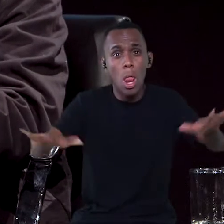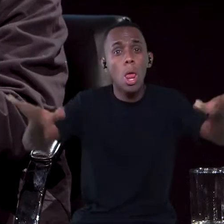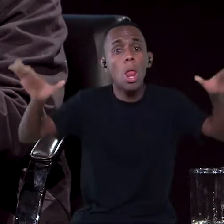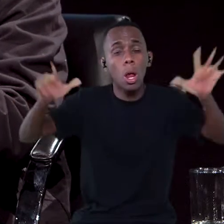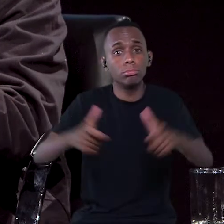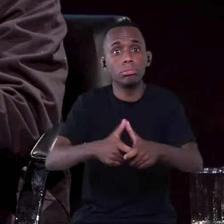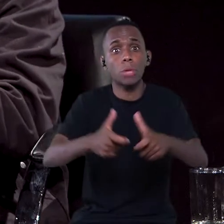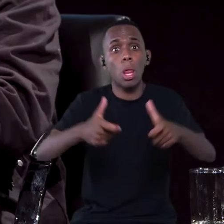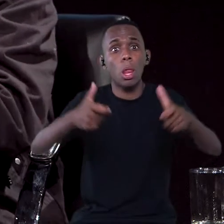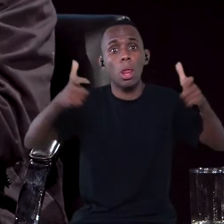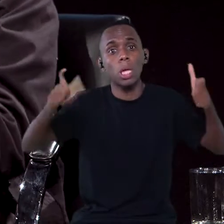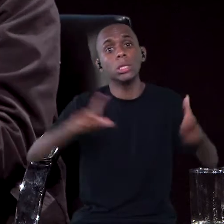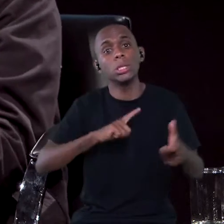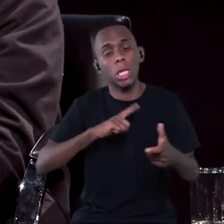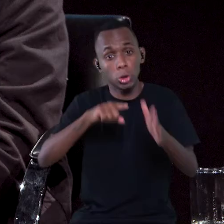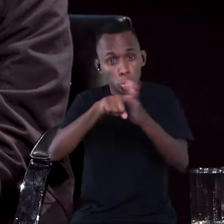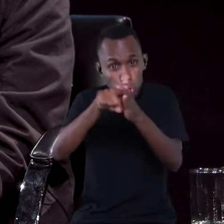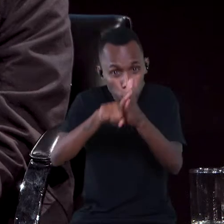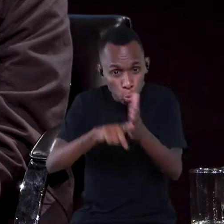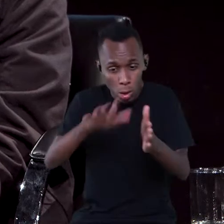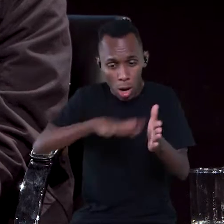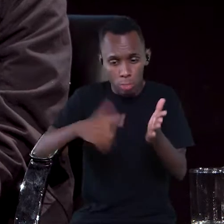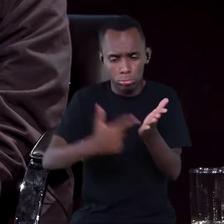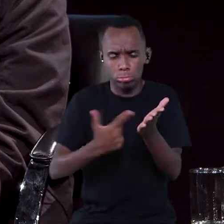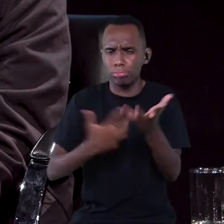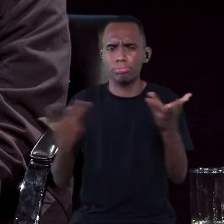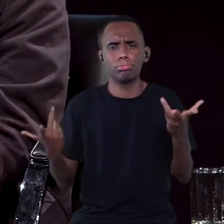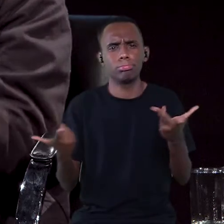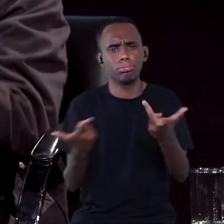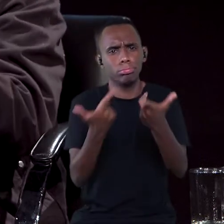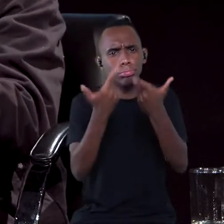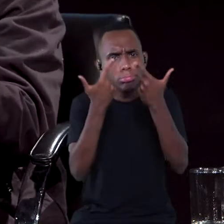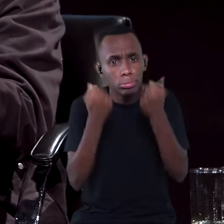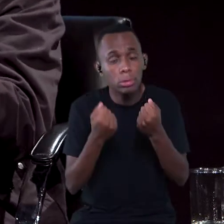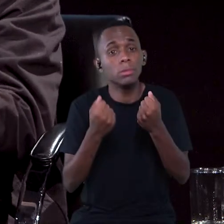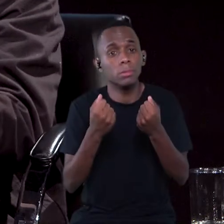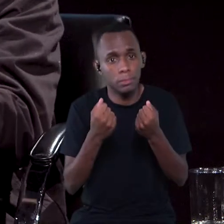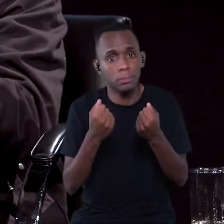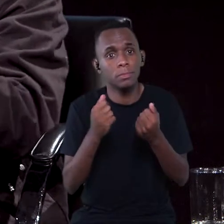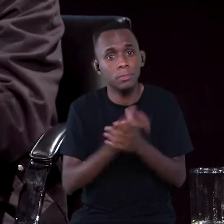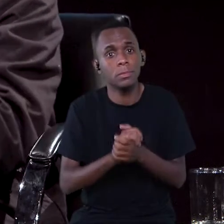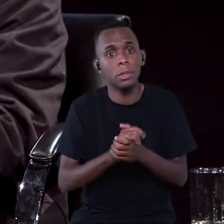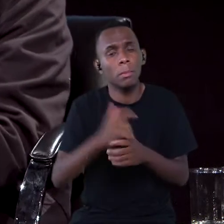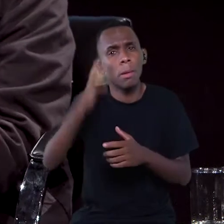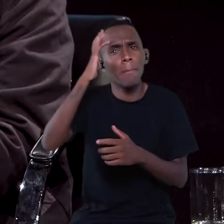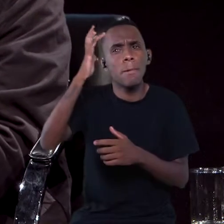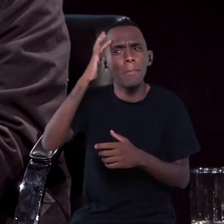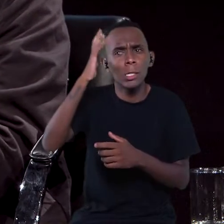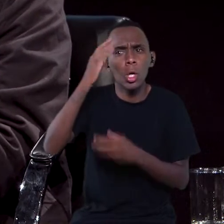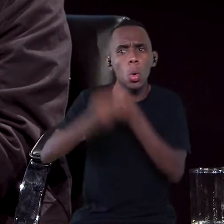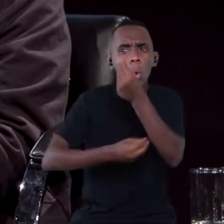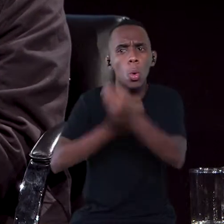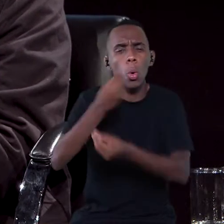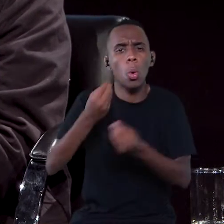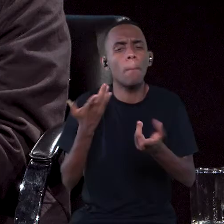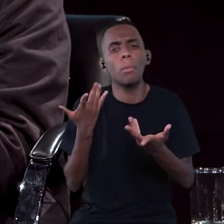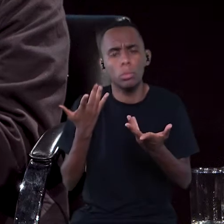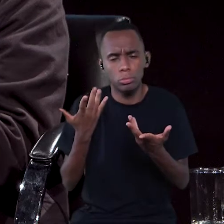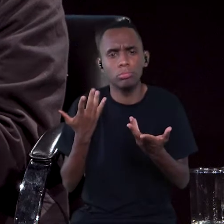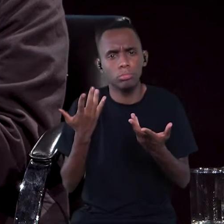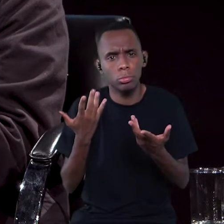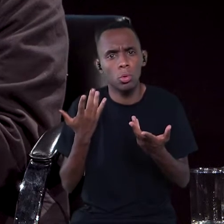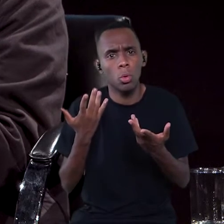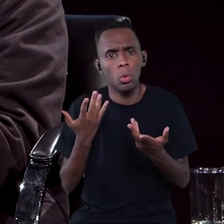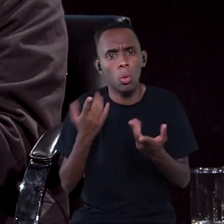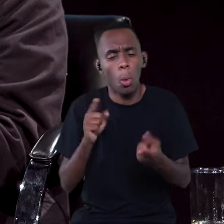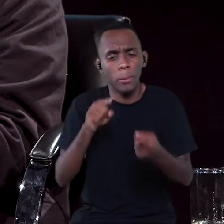difusão, né, há estudos literários fabulosos, né, que estão entrando para a área da teoria da comunicação para pensar o objeto literário. Né? Não é